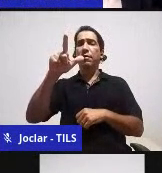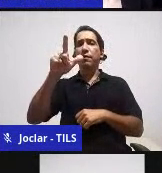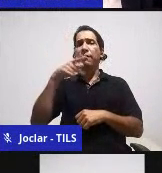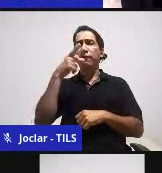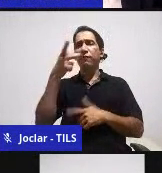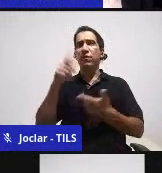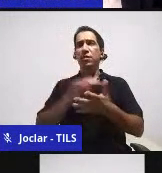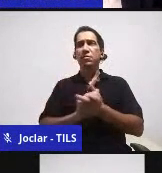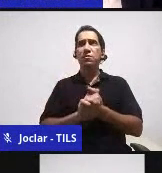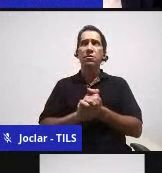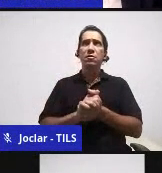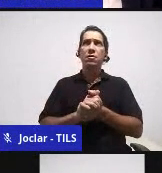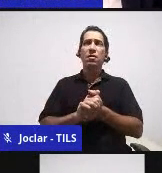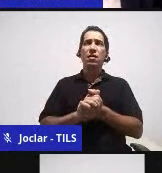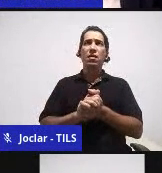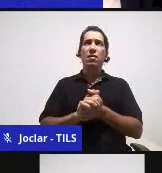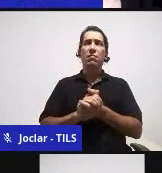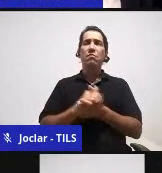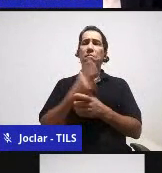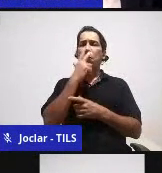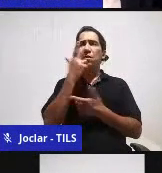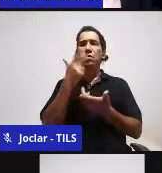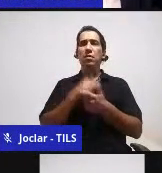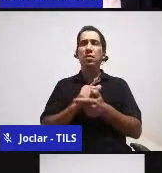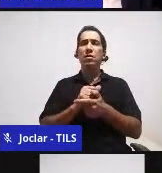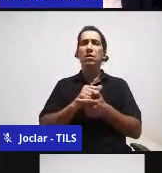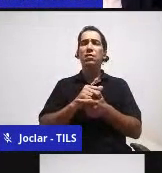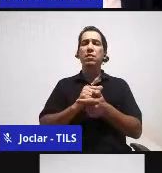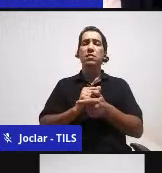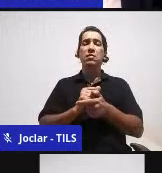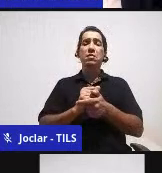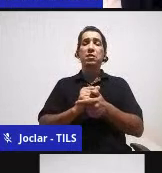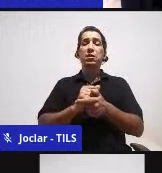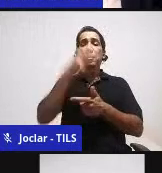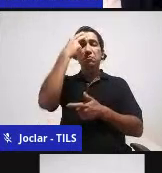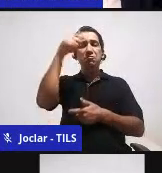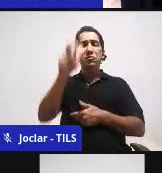O conhecimento, né? As pessoas têm que ter esse know-how, né? Esse conhecimento.